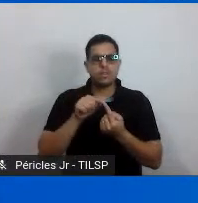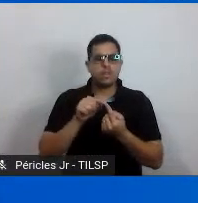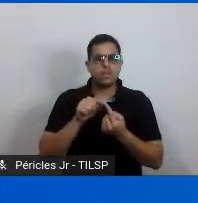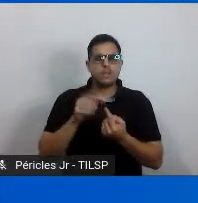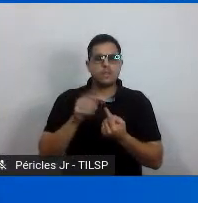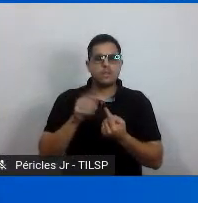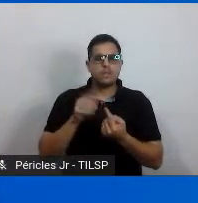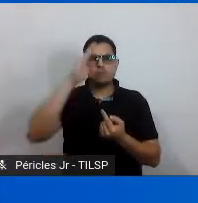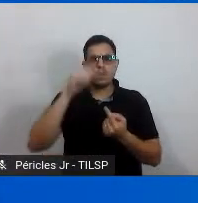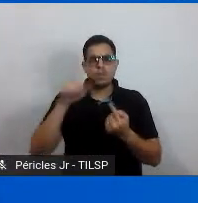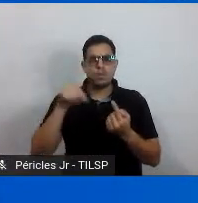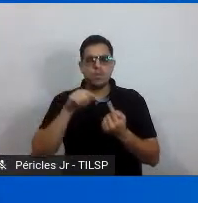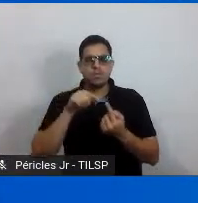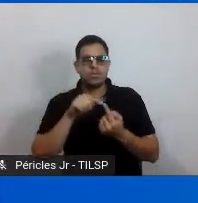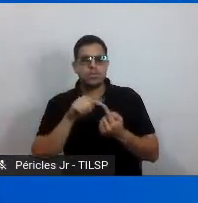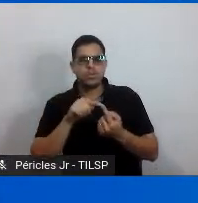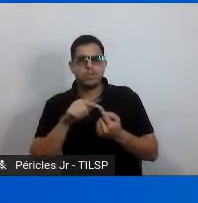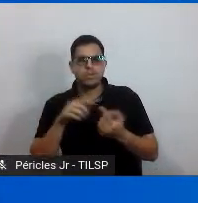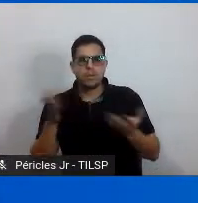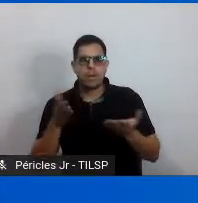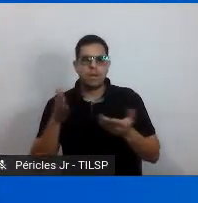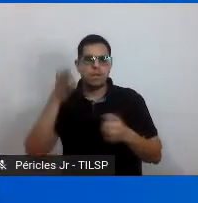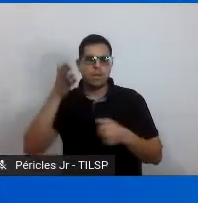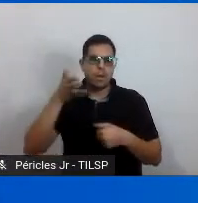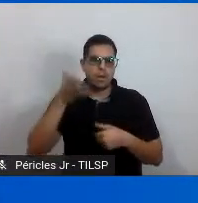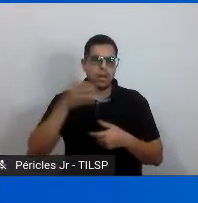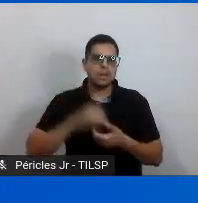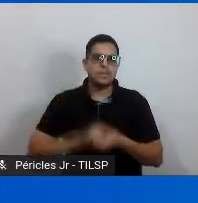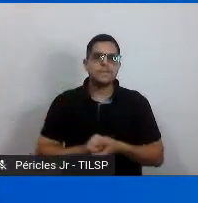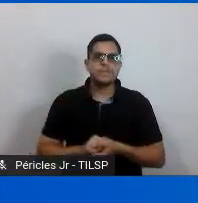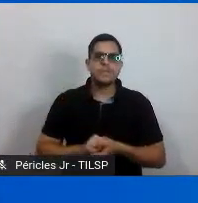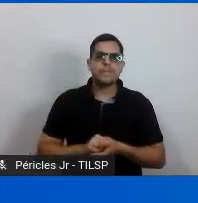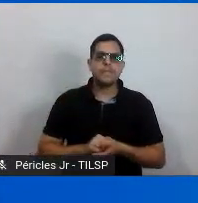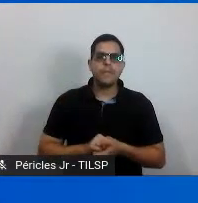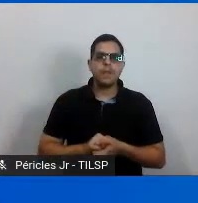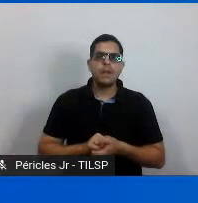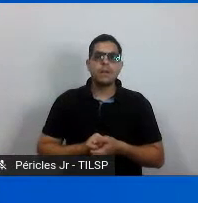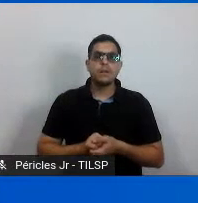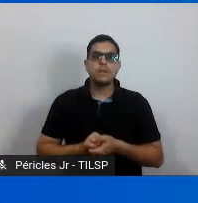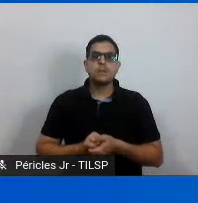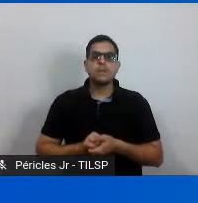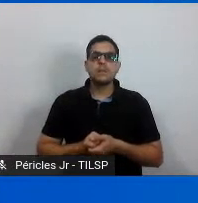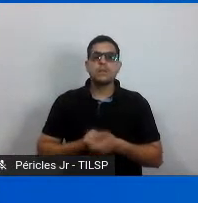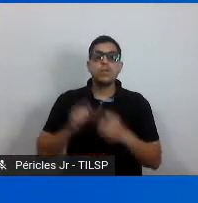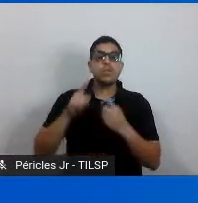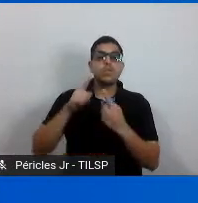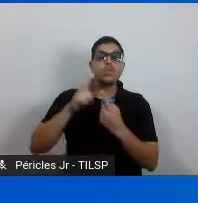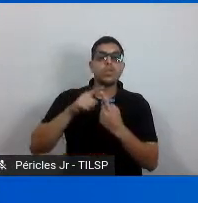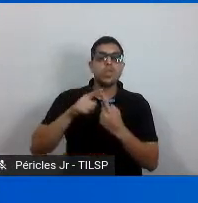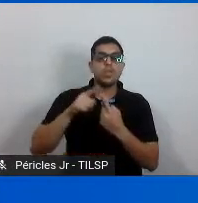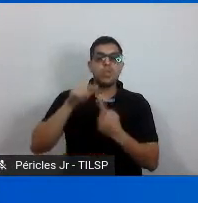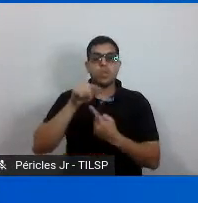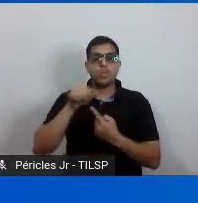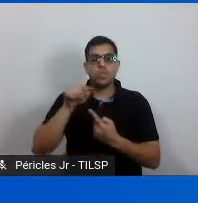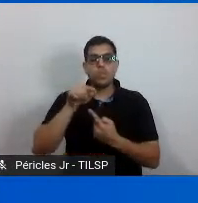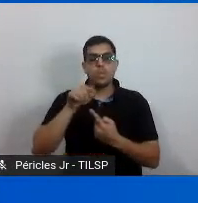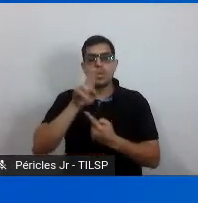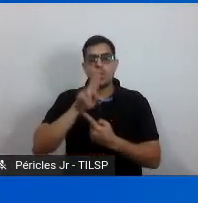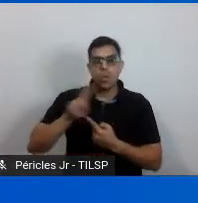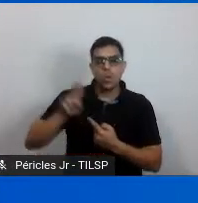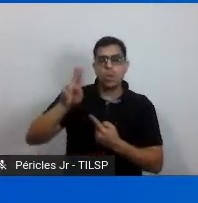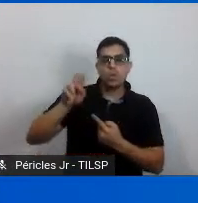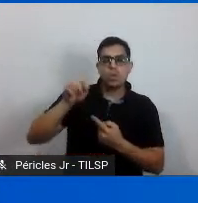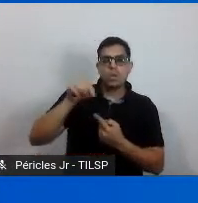Que tipo de atividade cultural as pessoas desenvolvem na internet né Então aqui estão sendo consideradas as